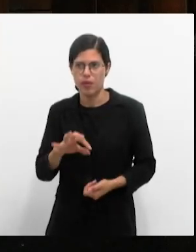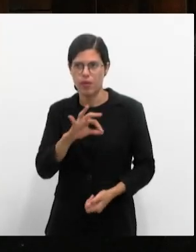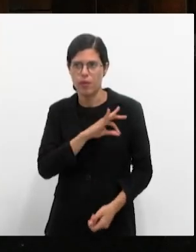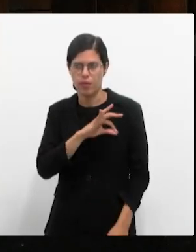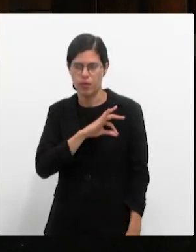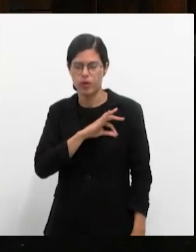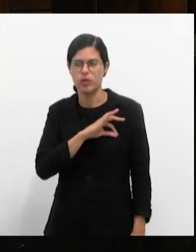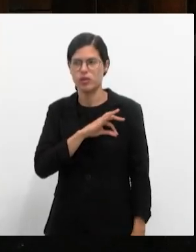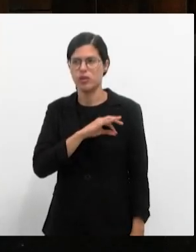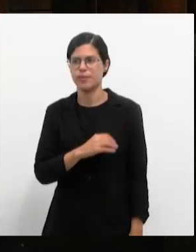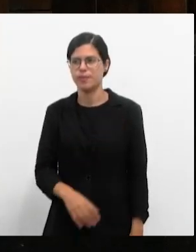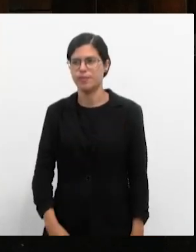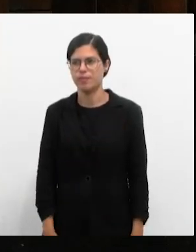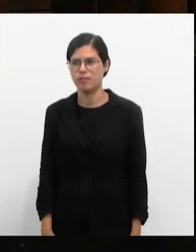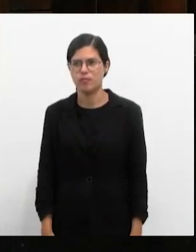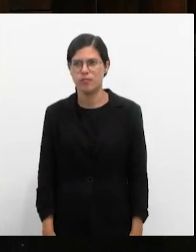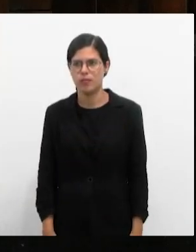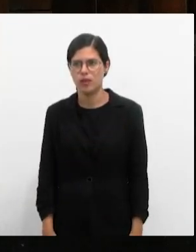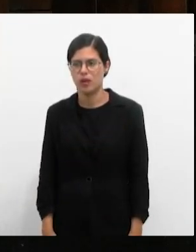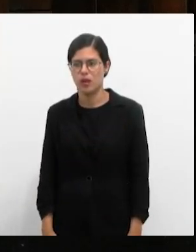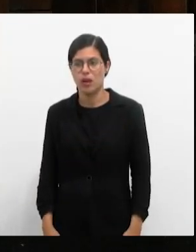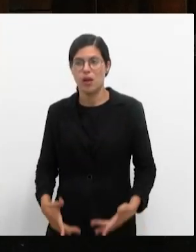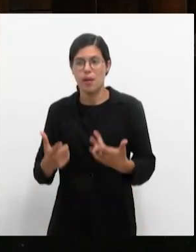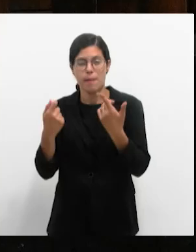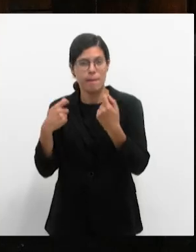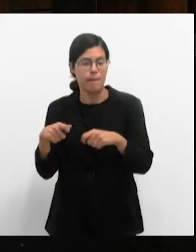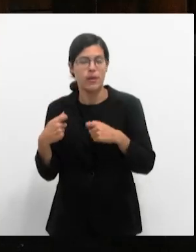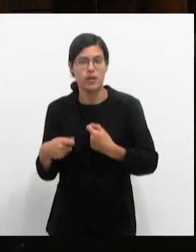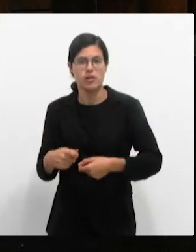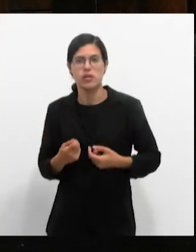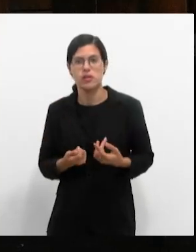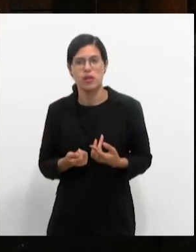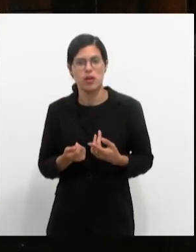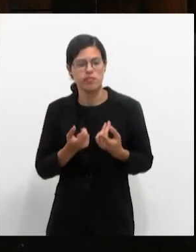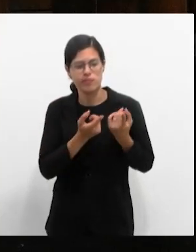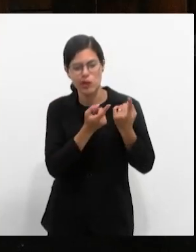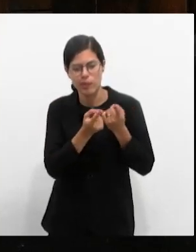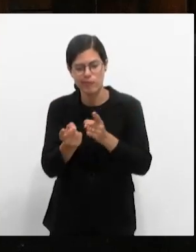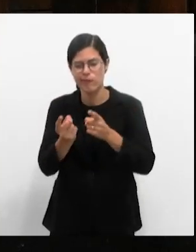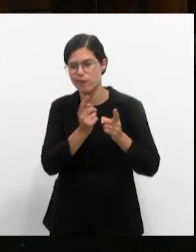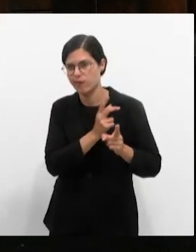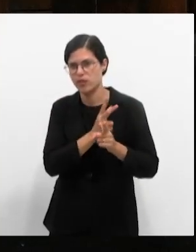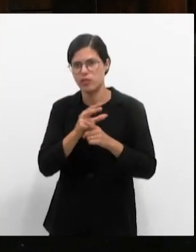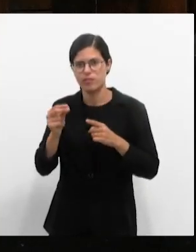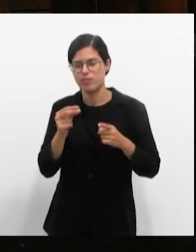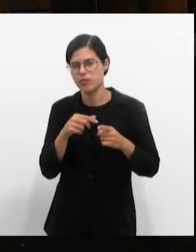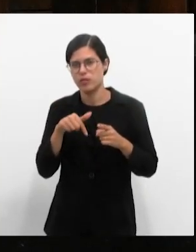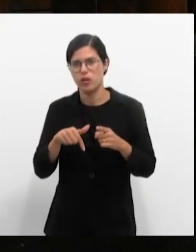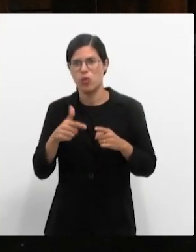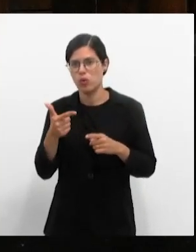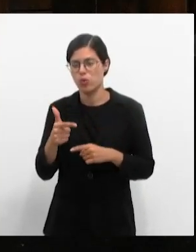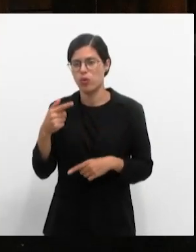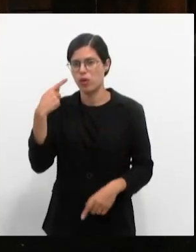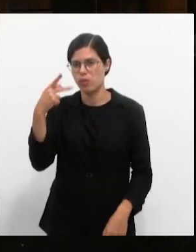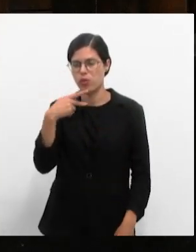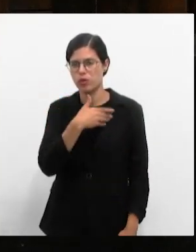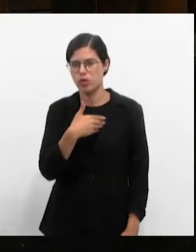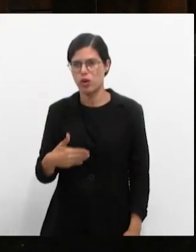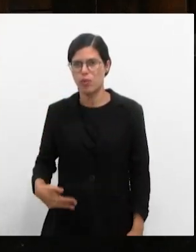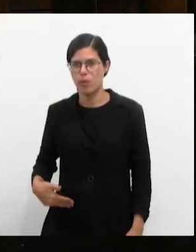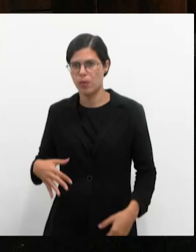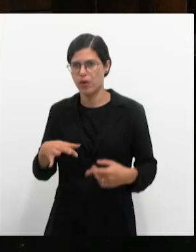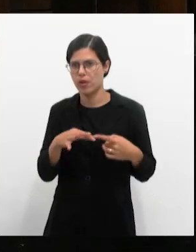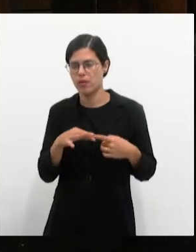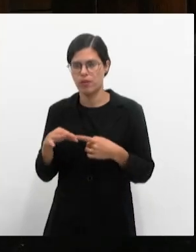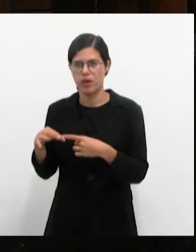corpo policial, que é necessário ser combatido quando não se tem política pública na periferia. E o